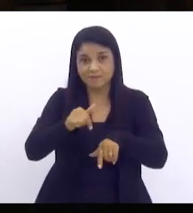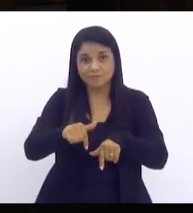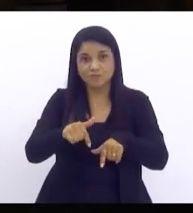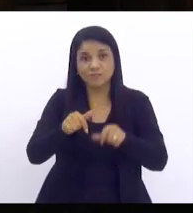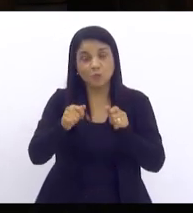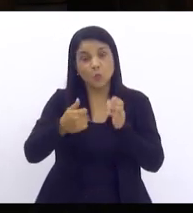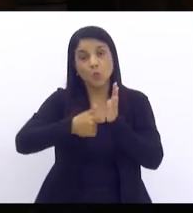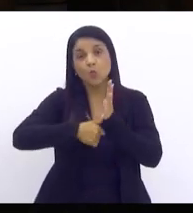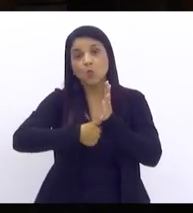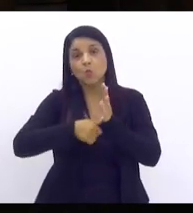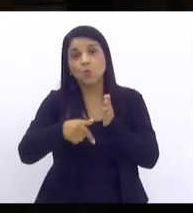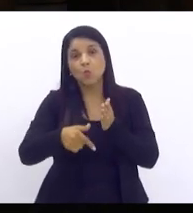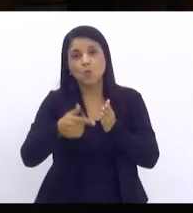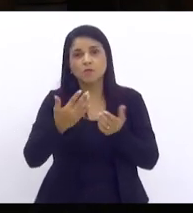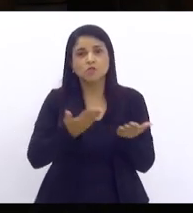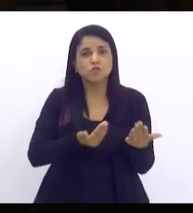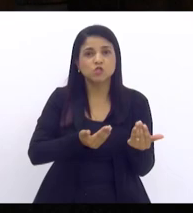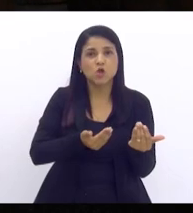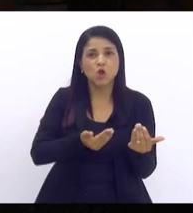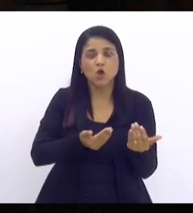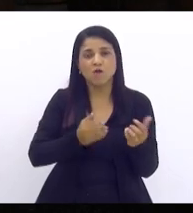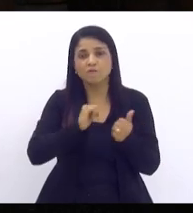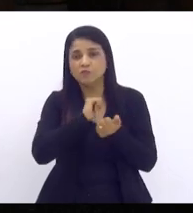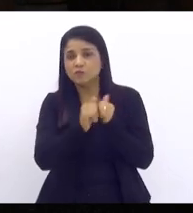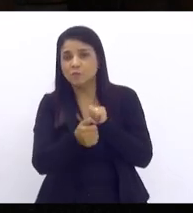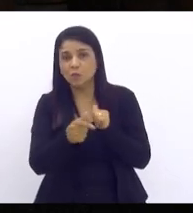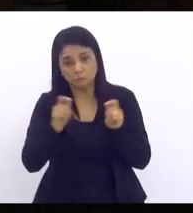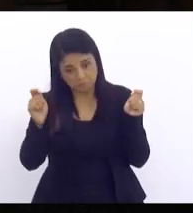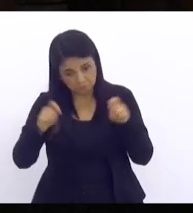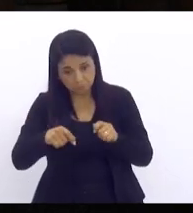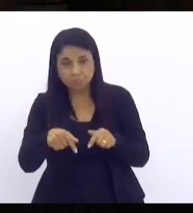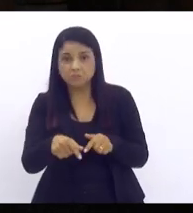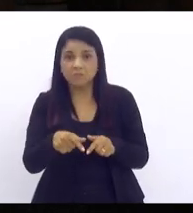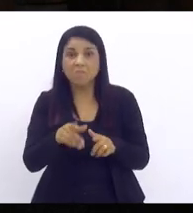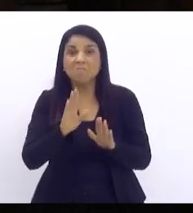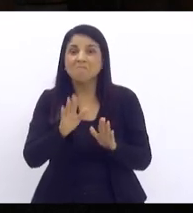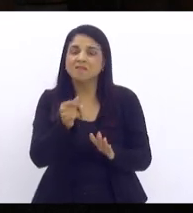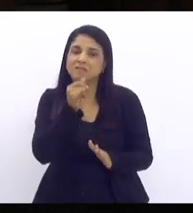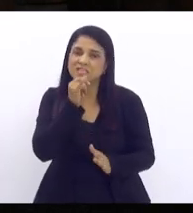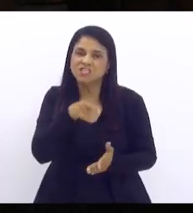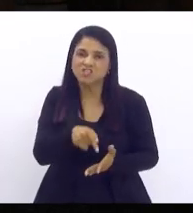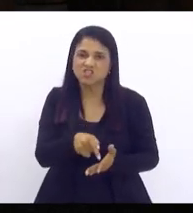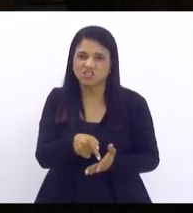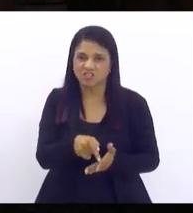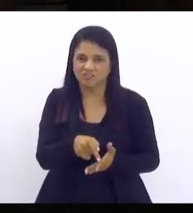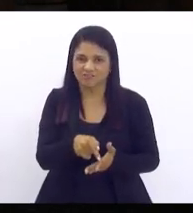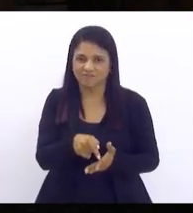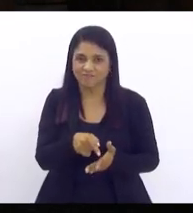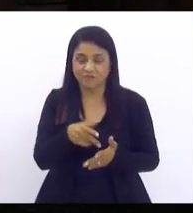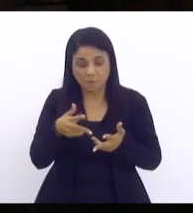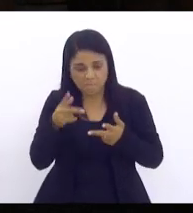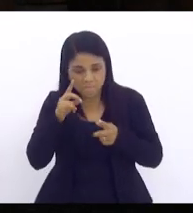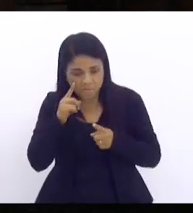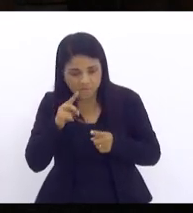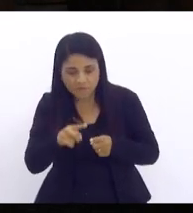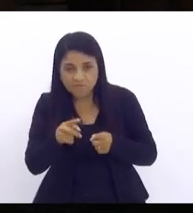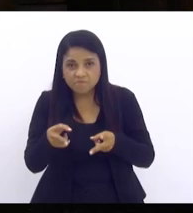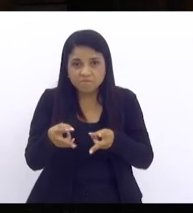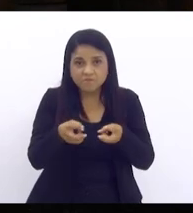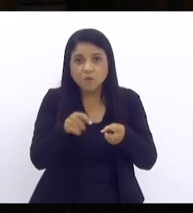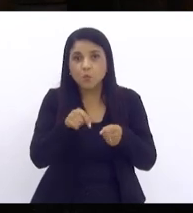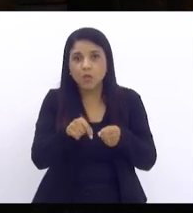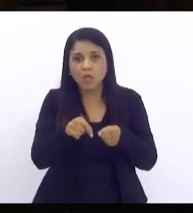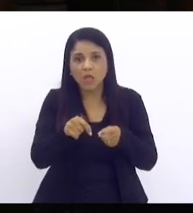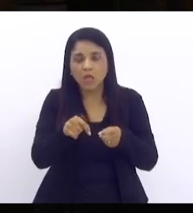nossos jovens, prática de esporte, tantas outras coisas. Mas, infelizmente, o que nós vimos e deparamos ali foi